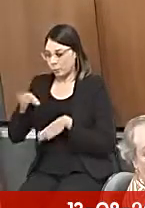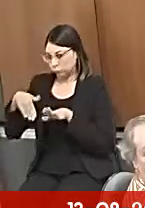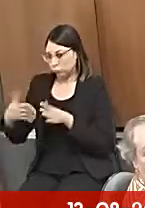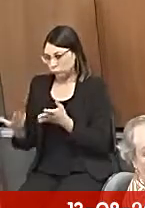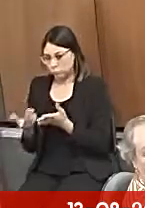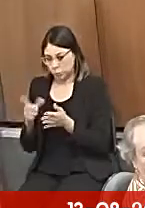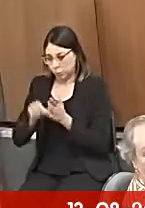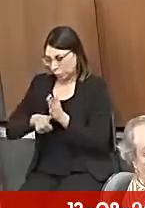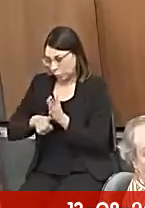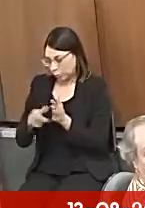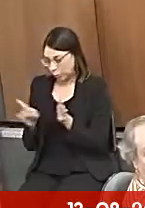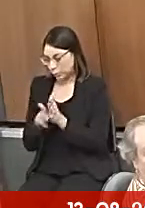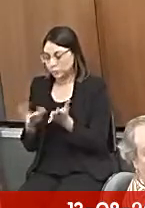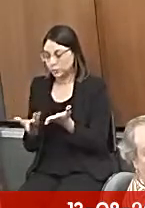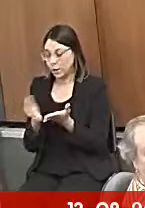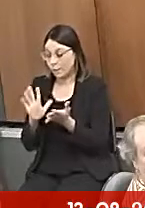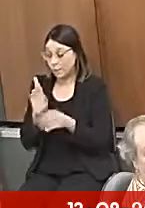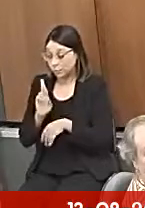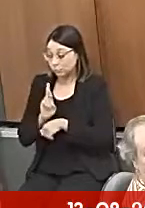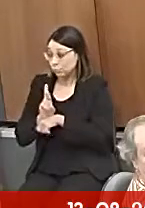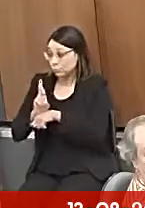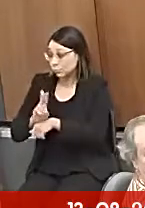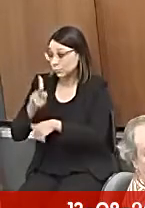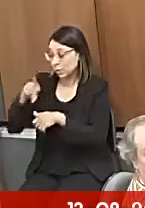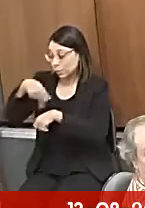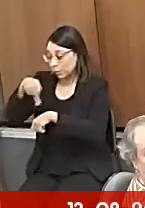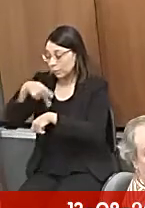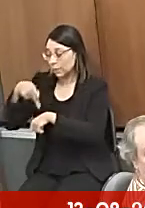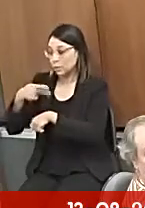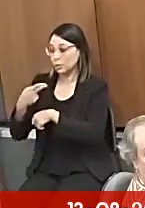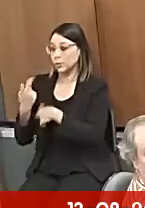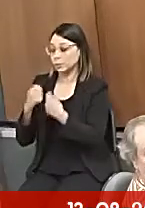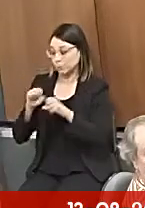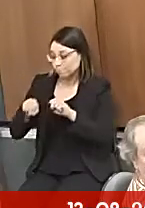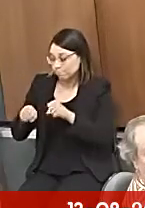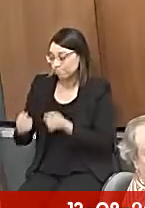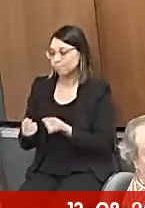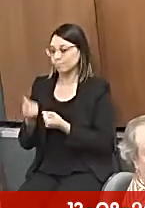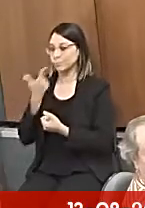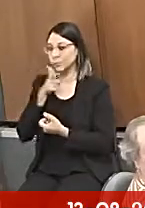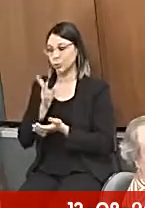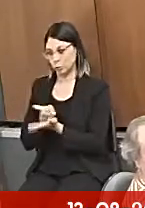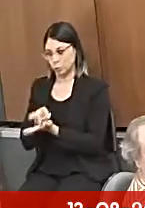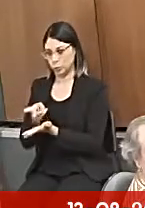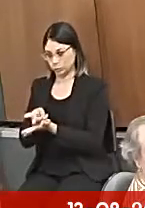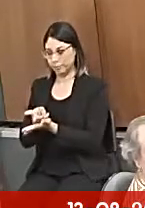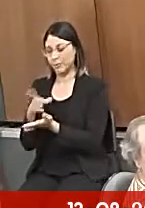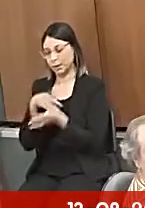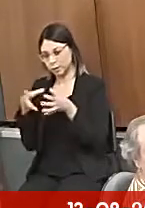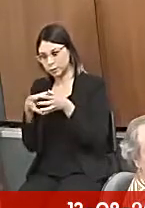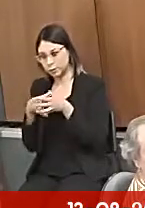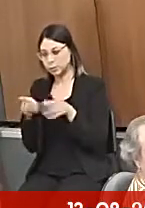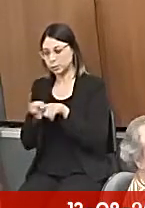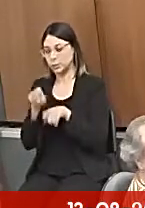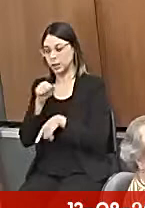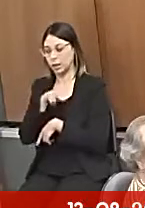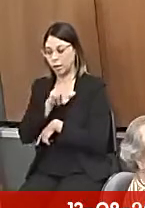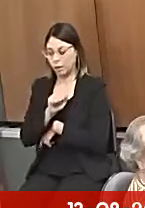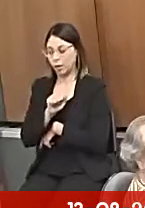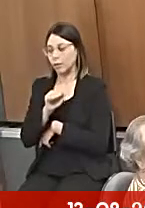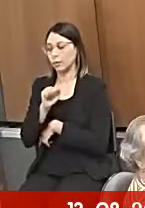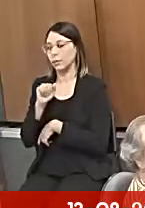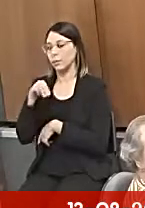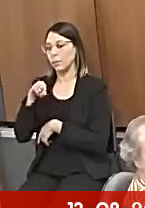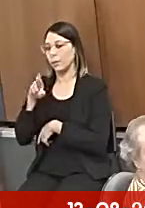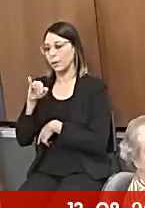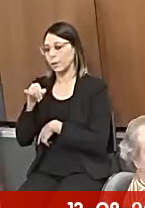representando o país e perto daquilo que ele precisa para continuar fazendo isso né a gente terminar nossa equipe aqui ana meire qual a